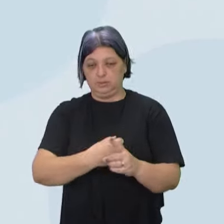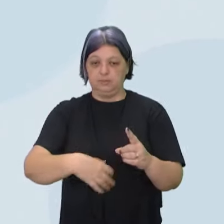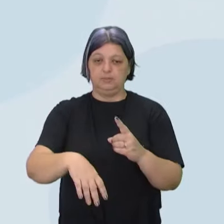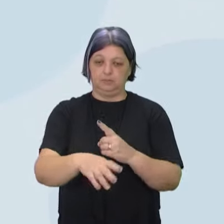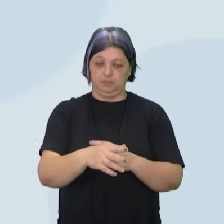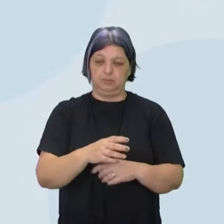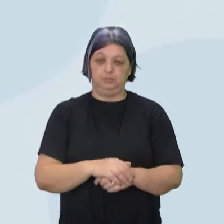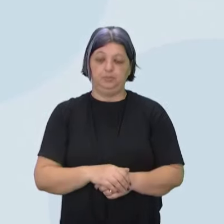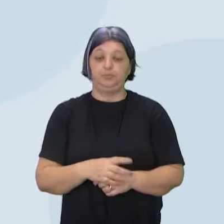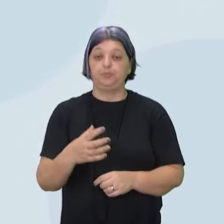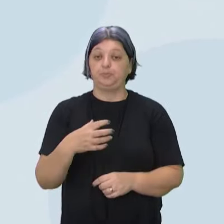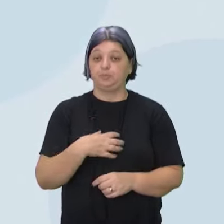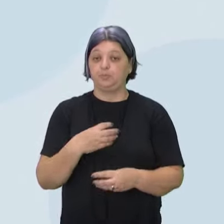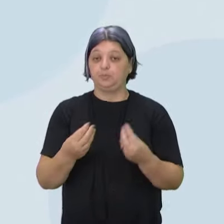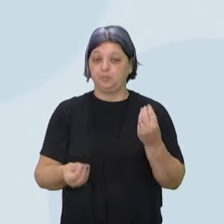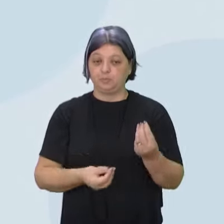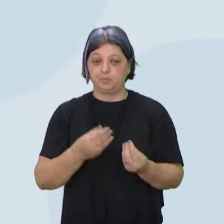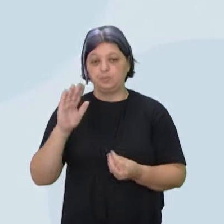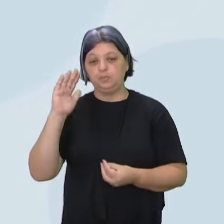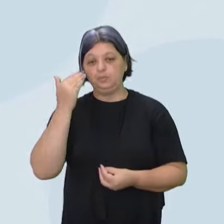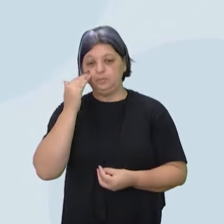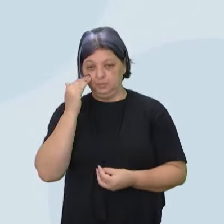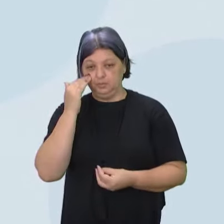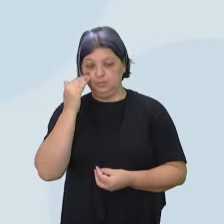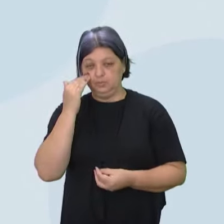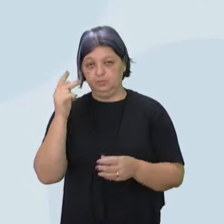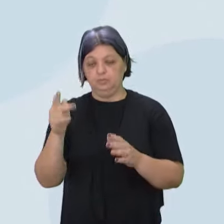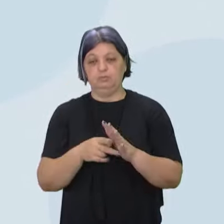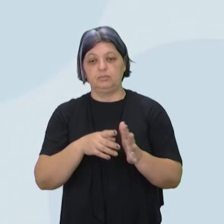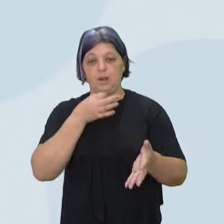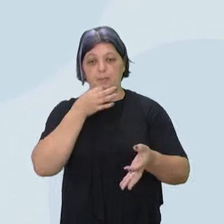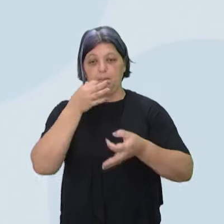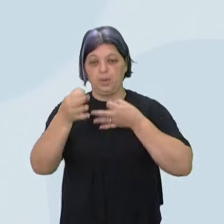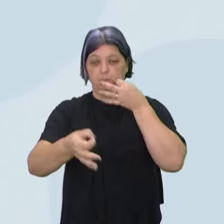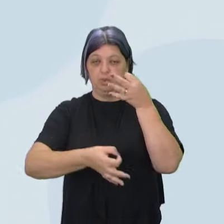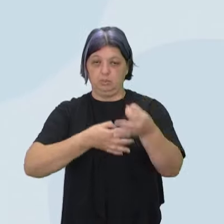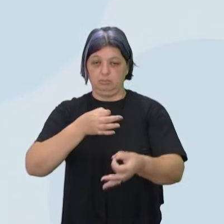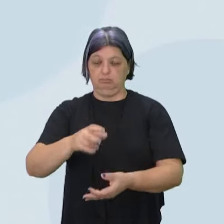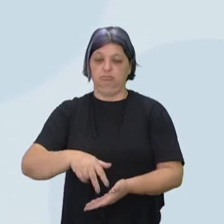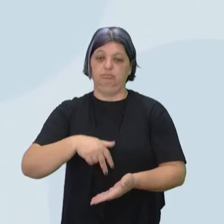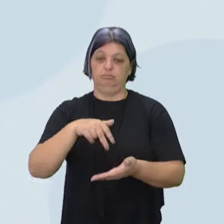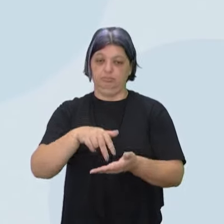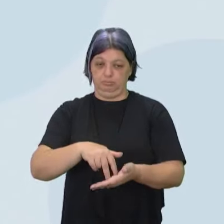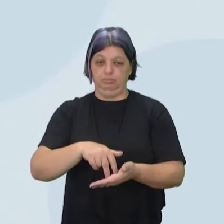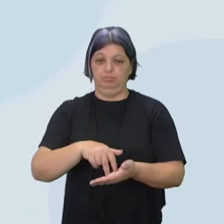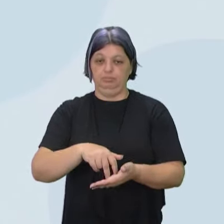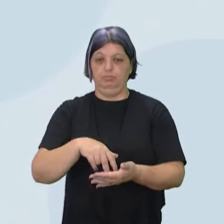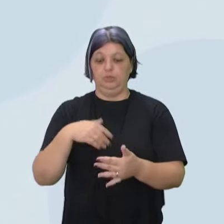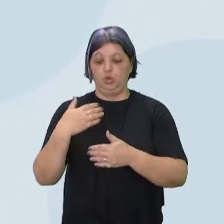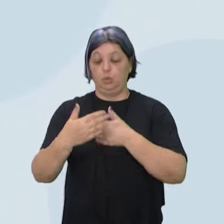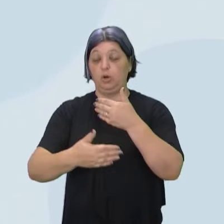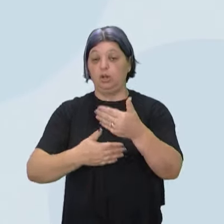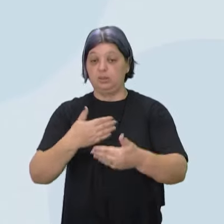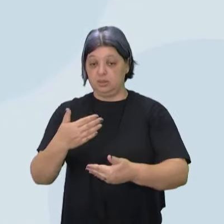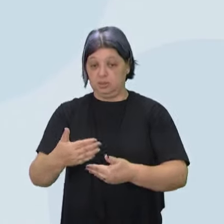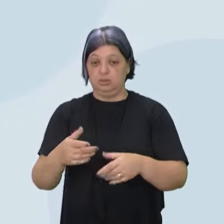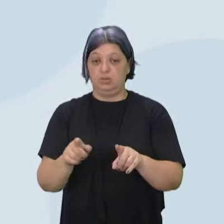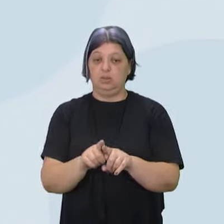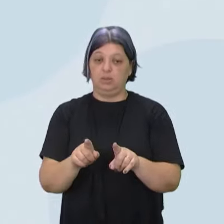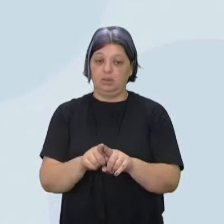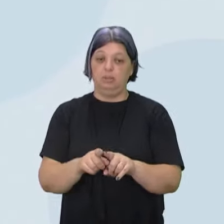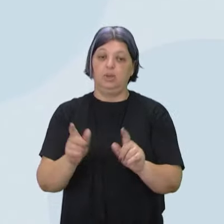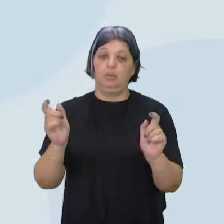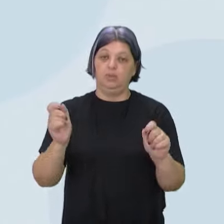e culturais, de modo a compreender e posicionar-se criticamente em relação a esses processos e a